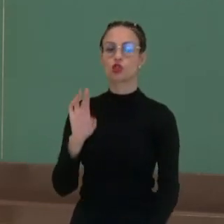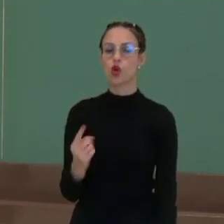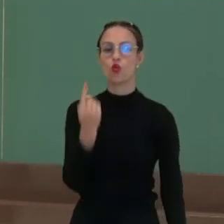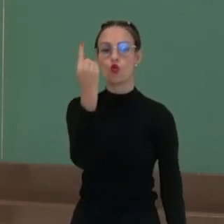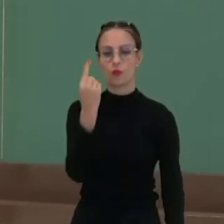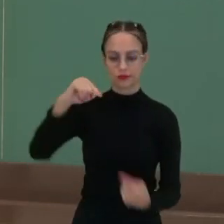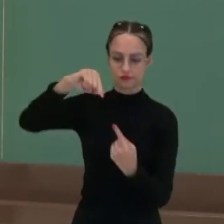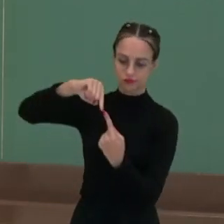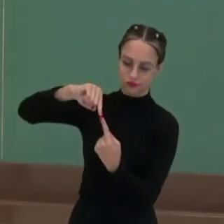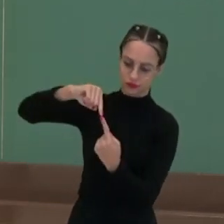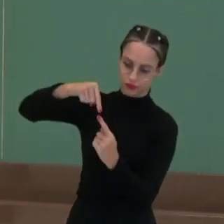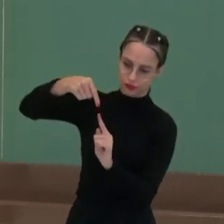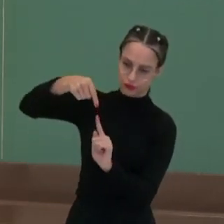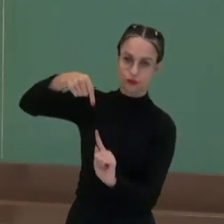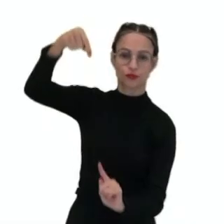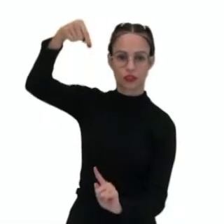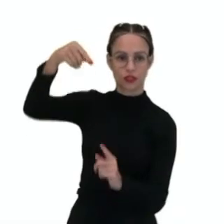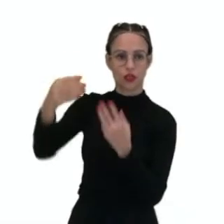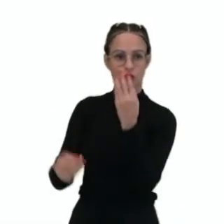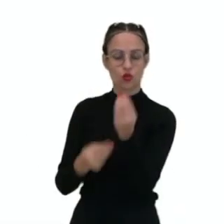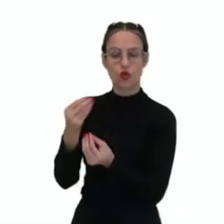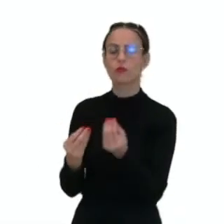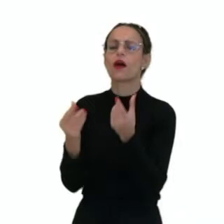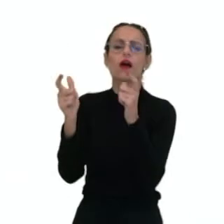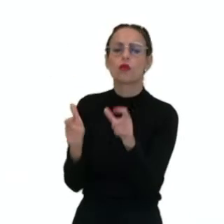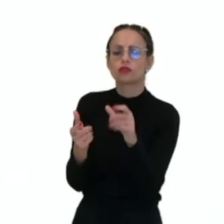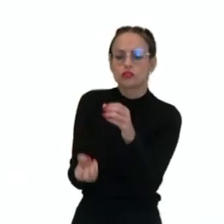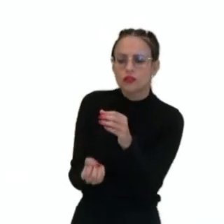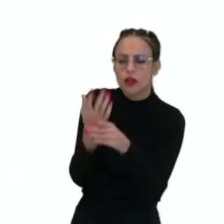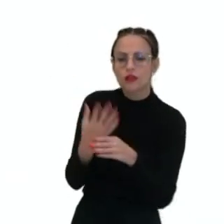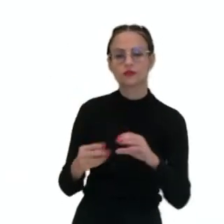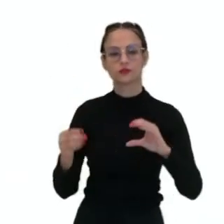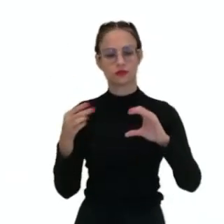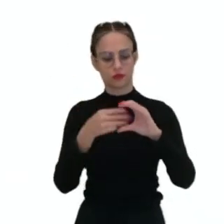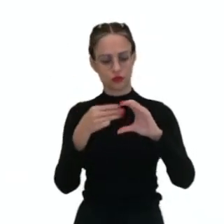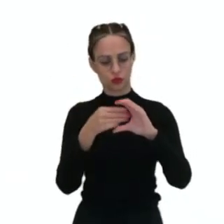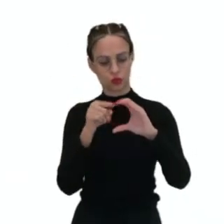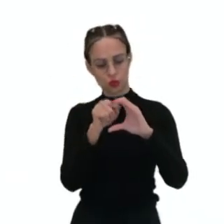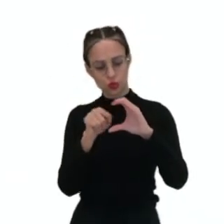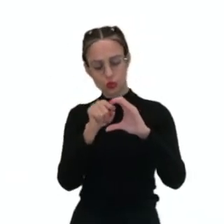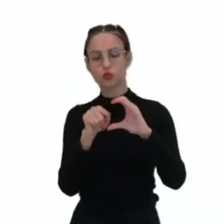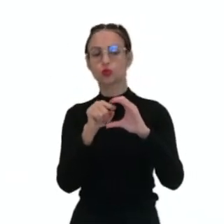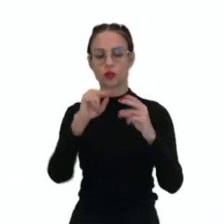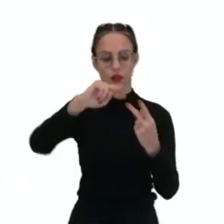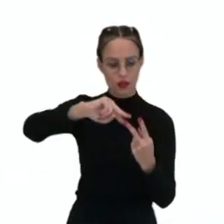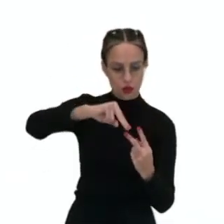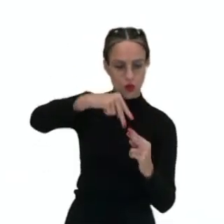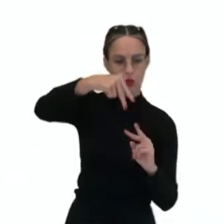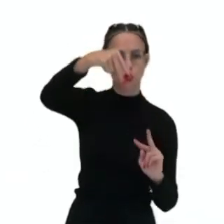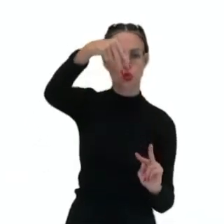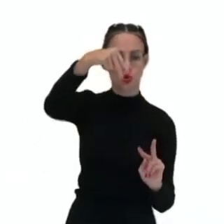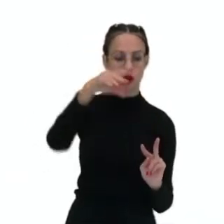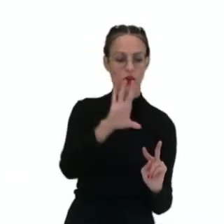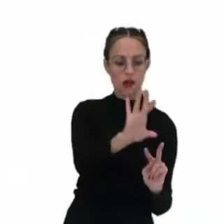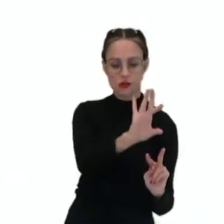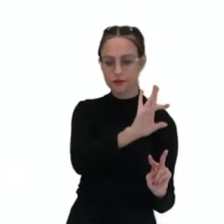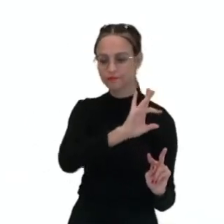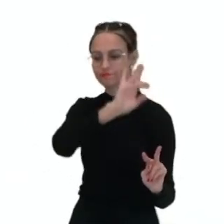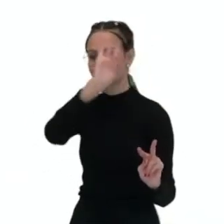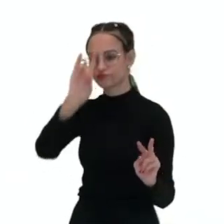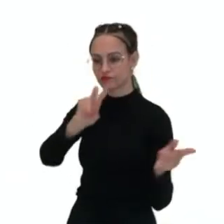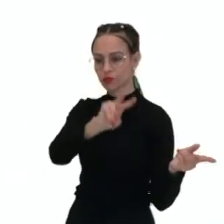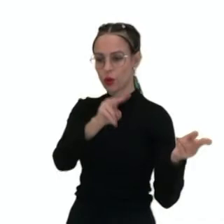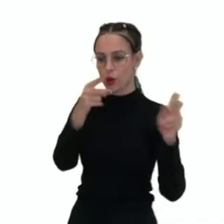fita. E ela é produzida lá no núcleo a partir de uma fita, né? De uma das moléculas aí de